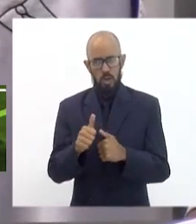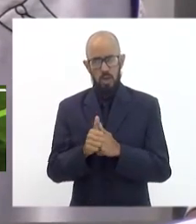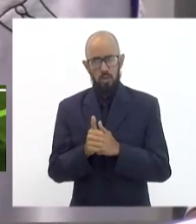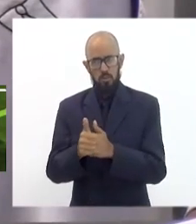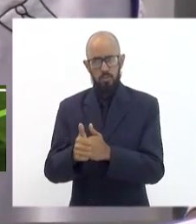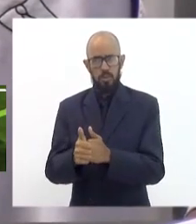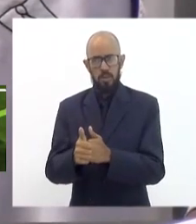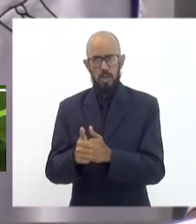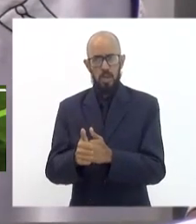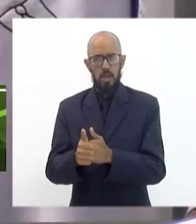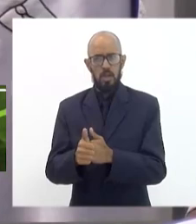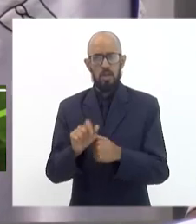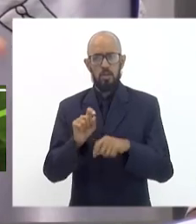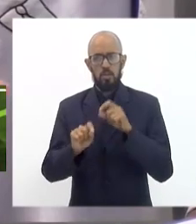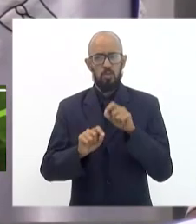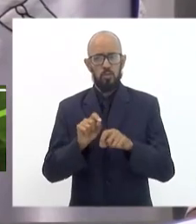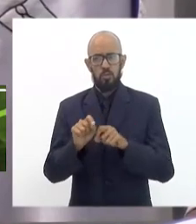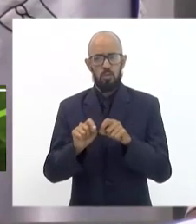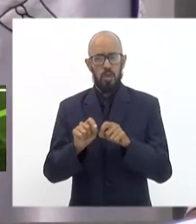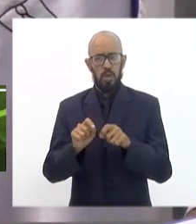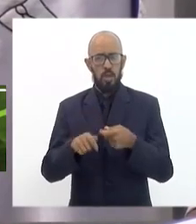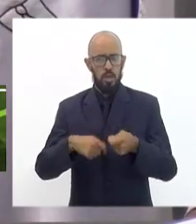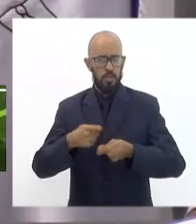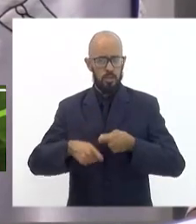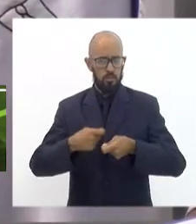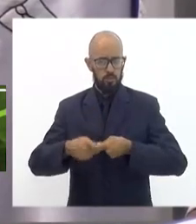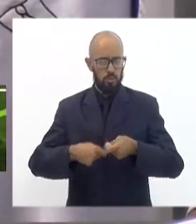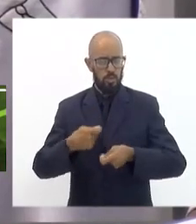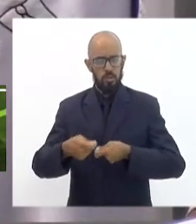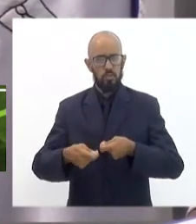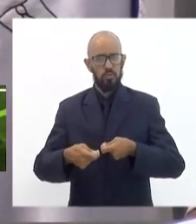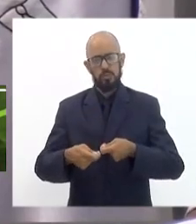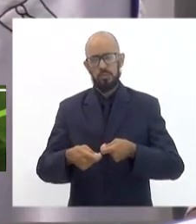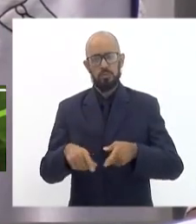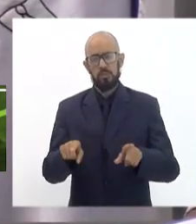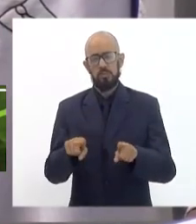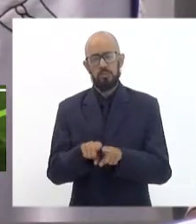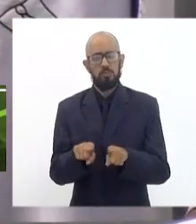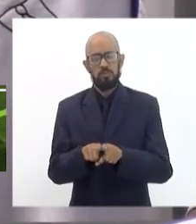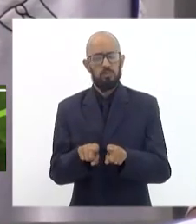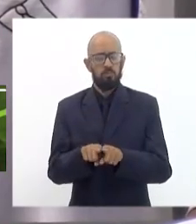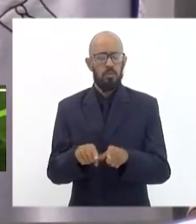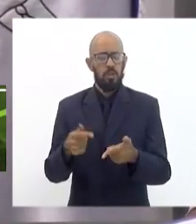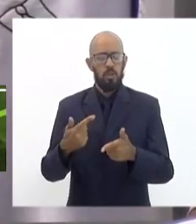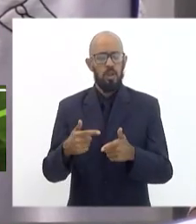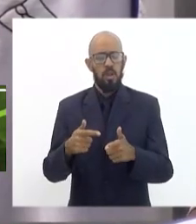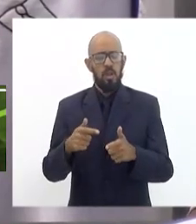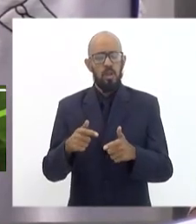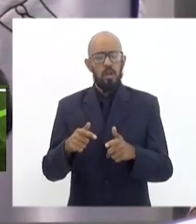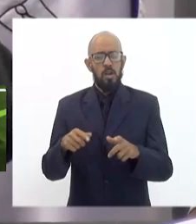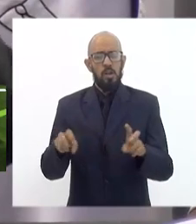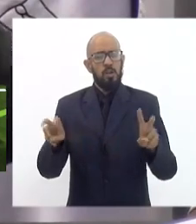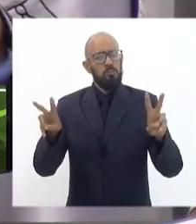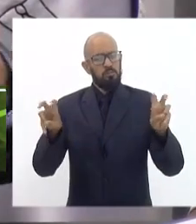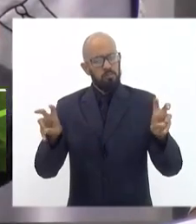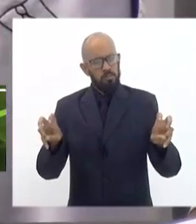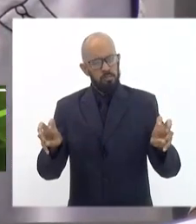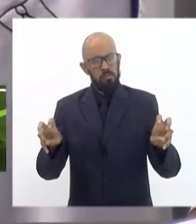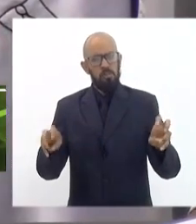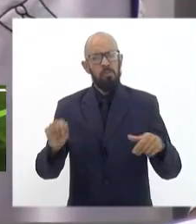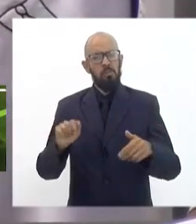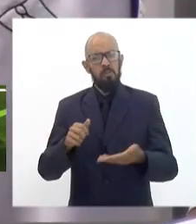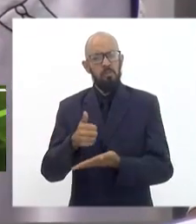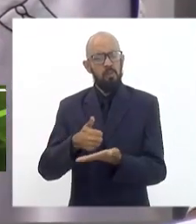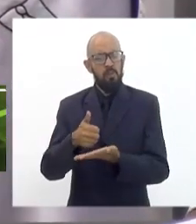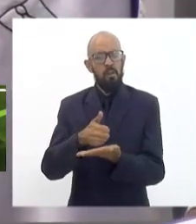vista das questões administrativas das questões dos fundamentos